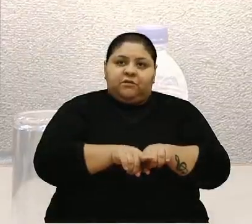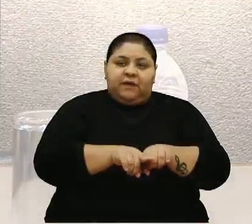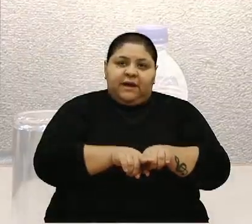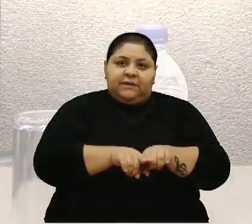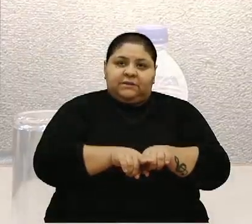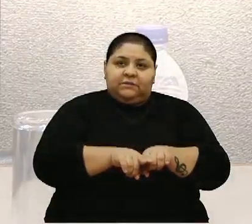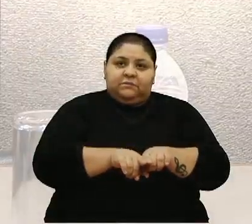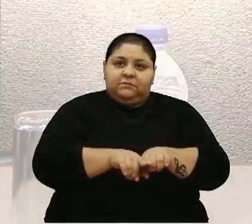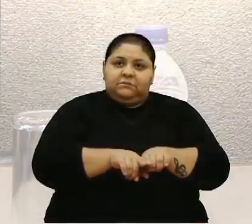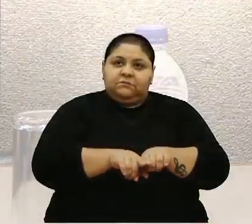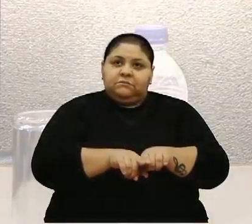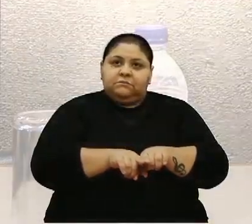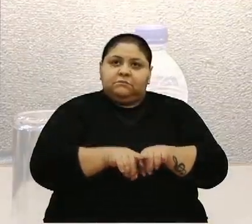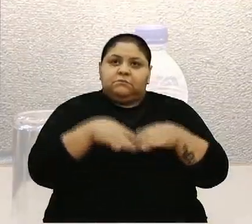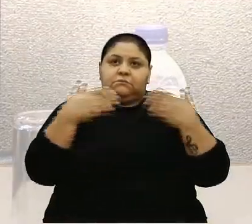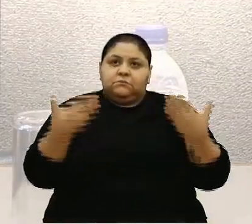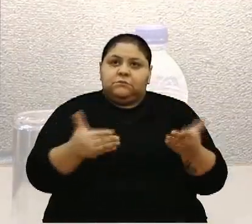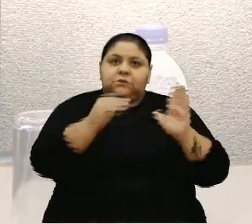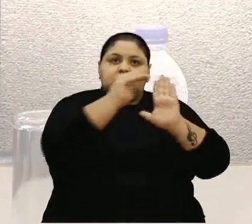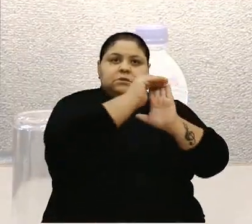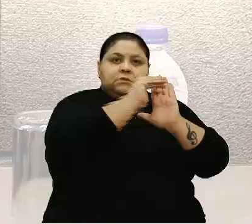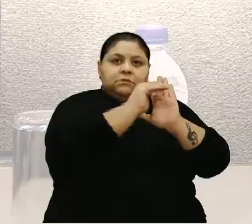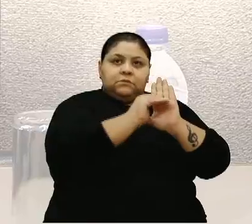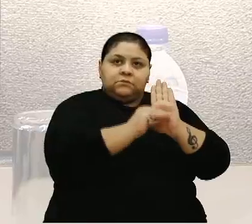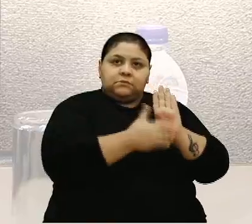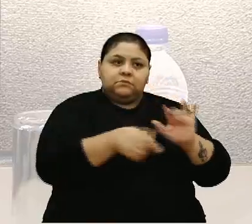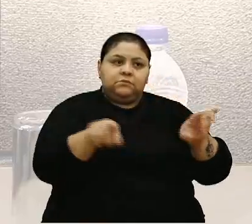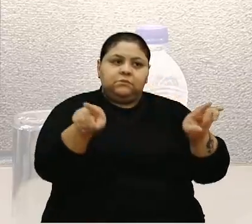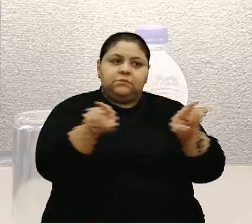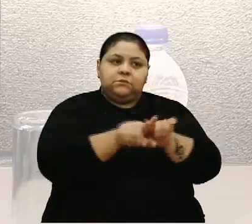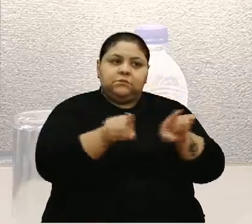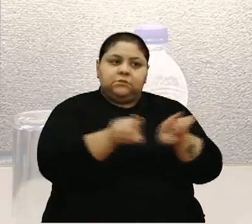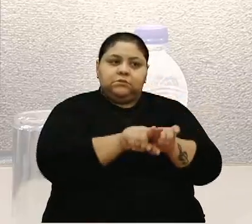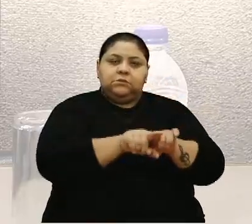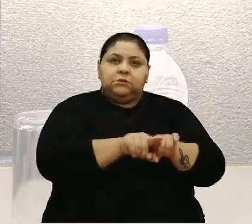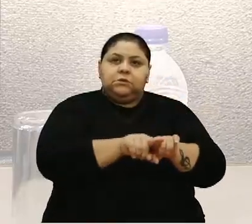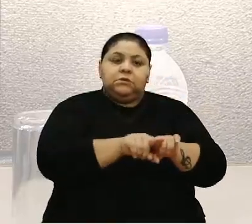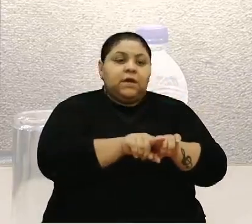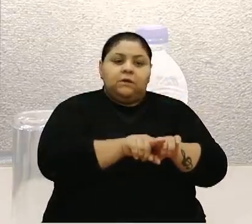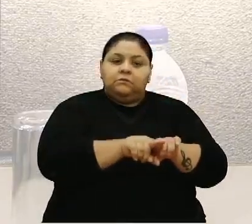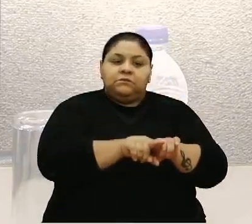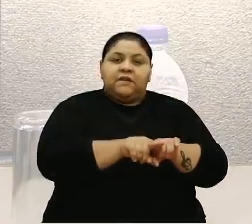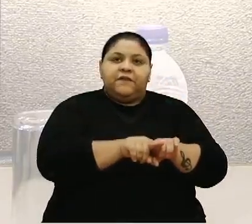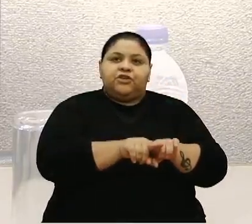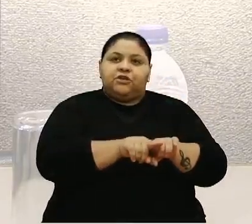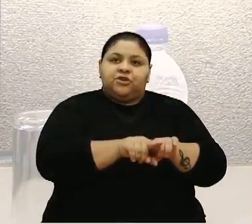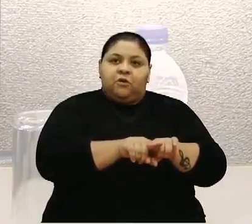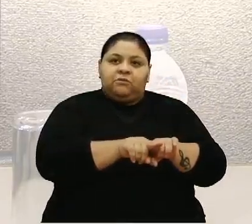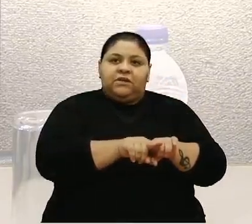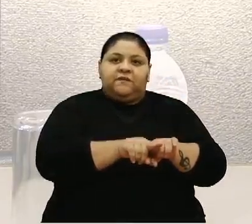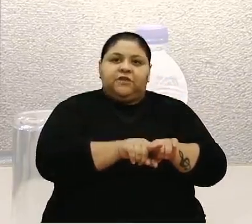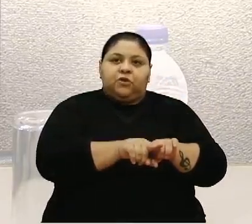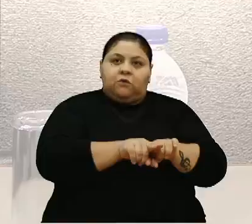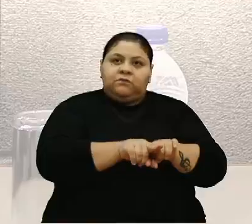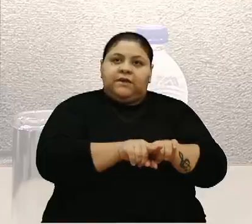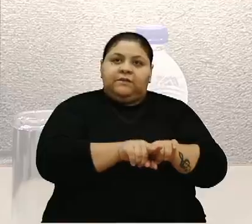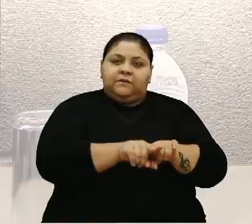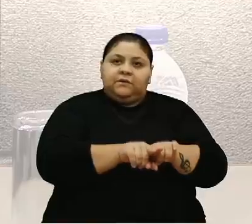aceita. Então, se esse plano de saúde alternativo que o Senado está discutindo viesse a vingar e